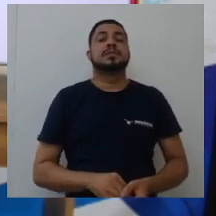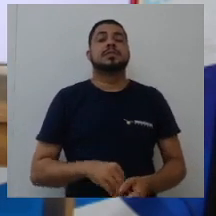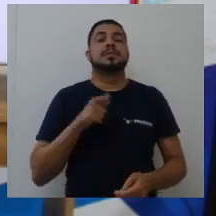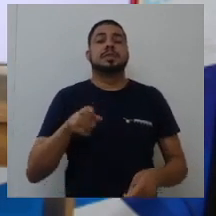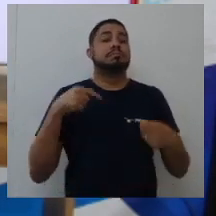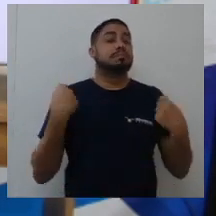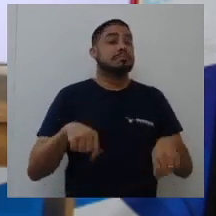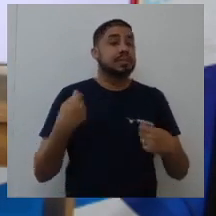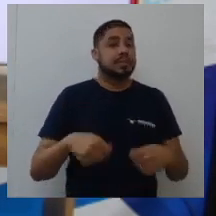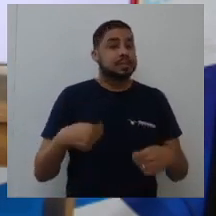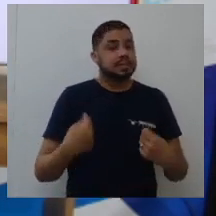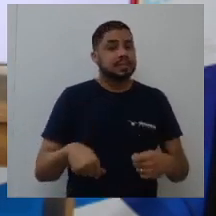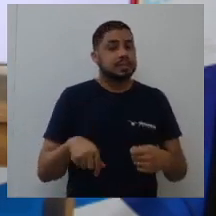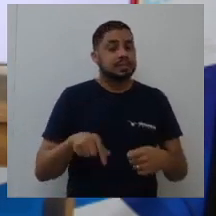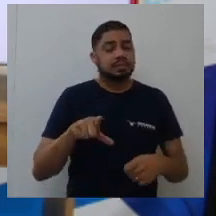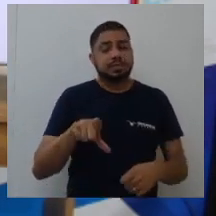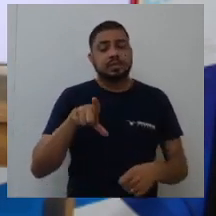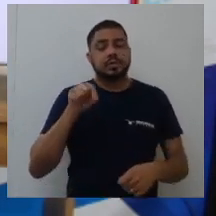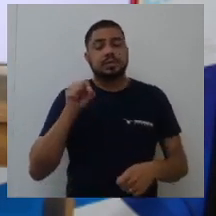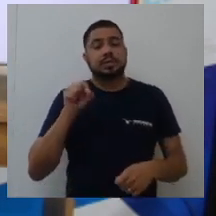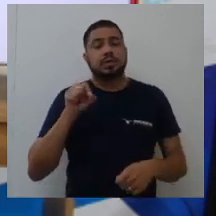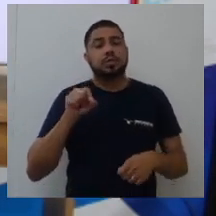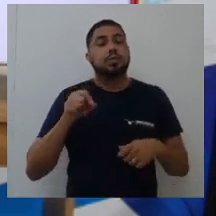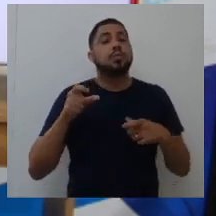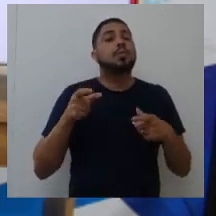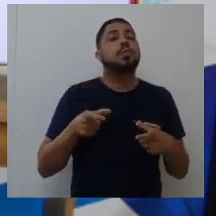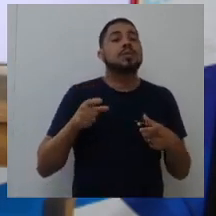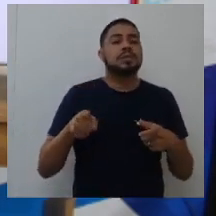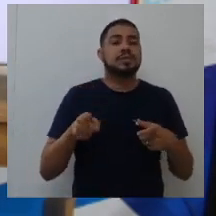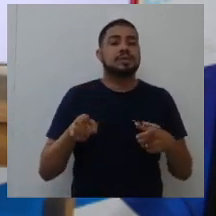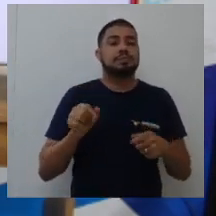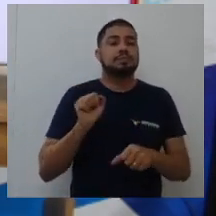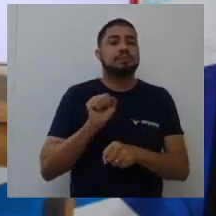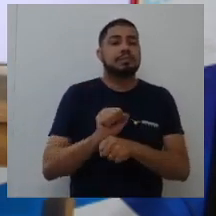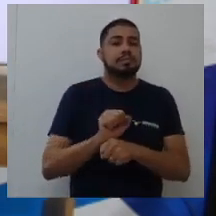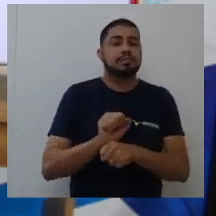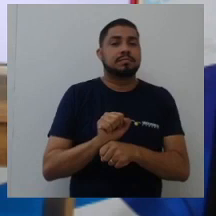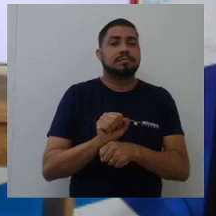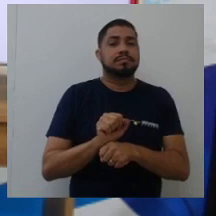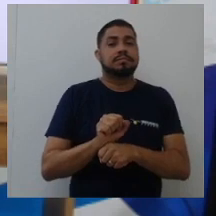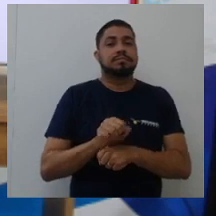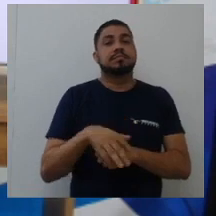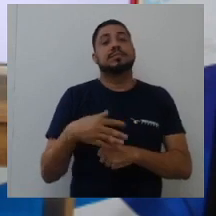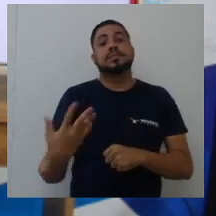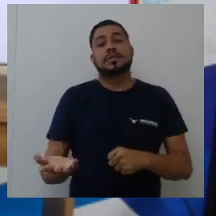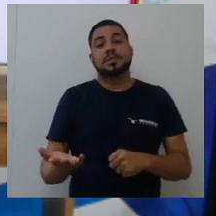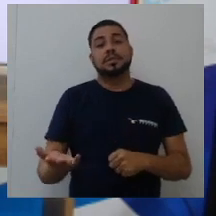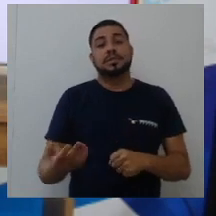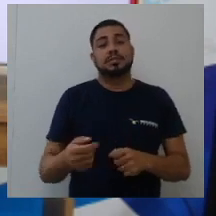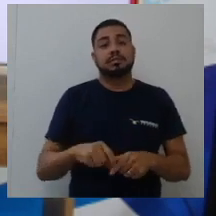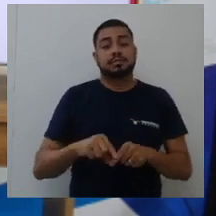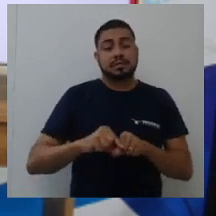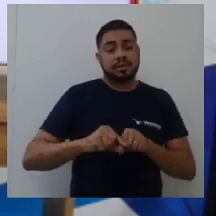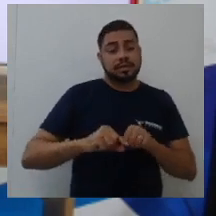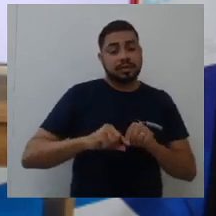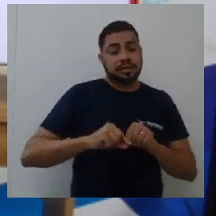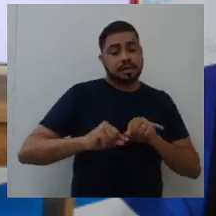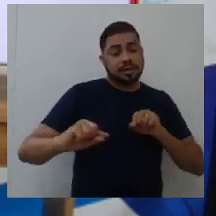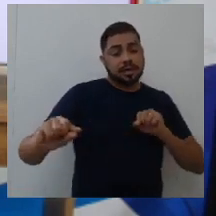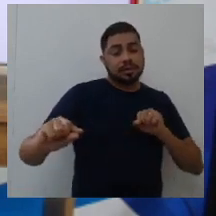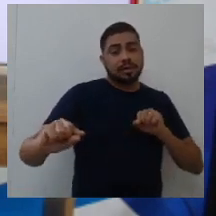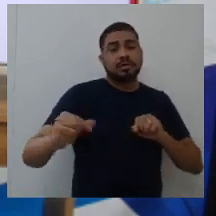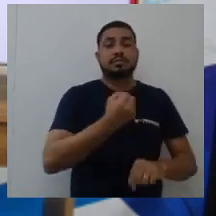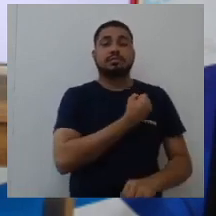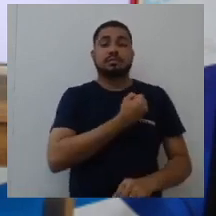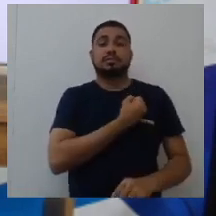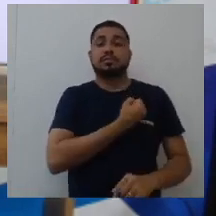vai precisar fazer uma escolha onde então você vai parar. E aí na reta numérica, por mais